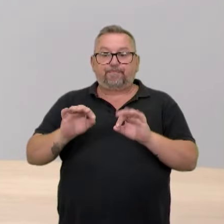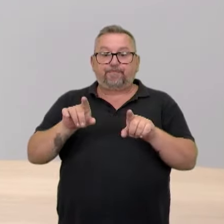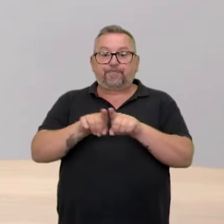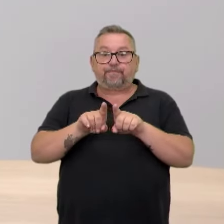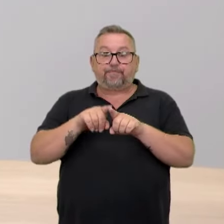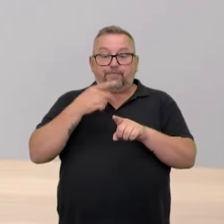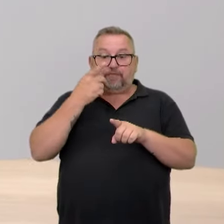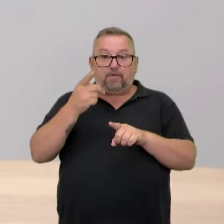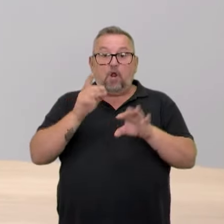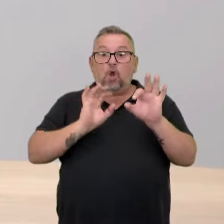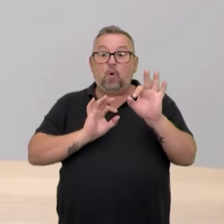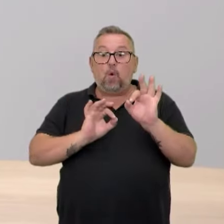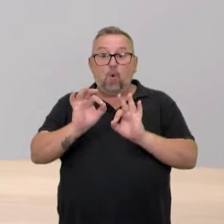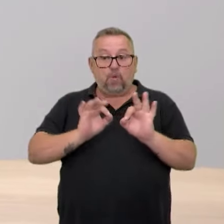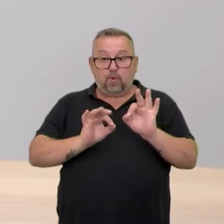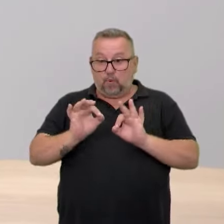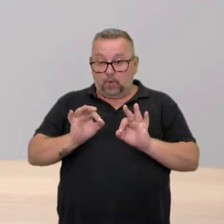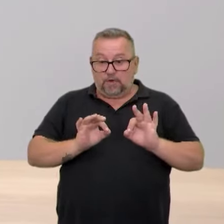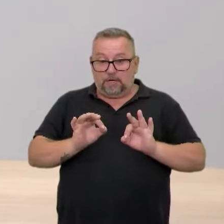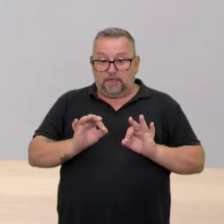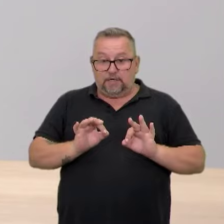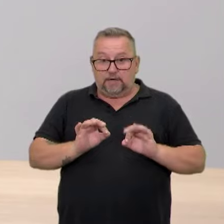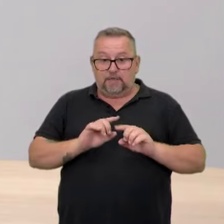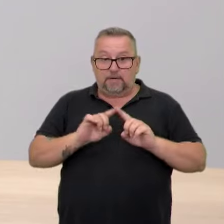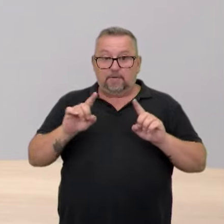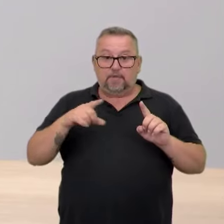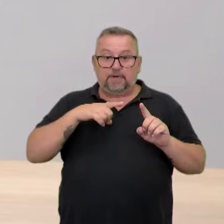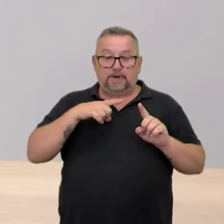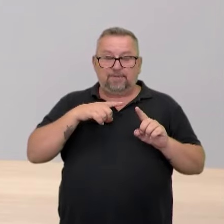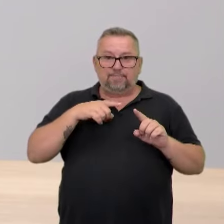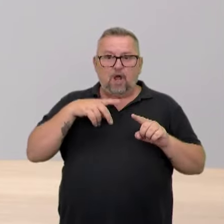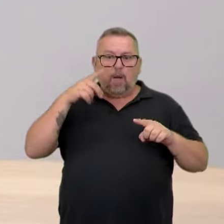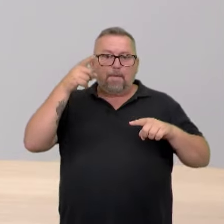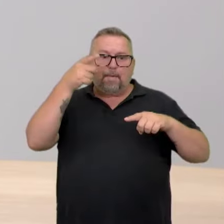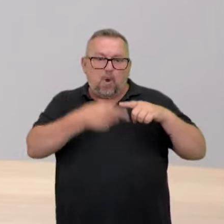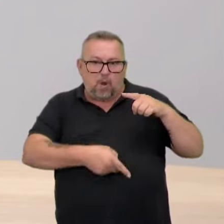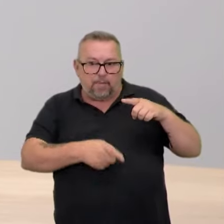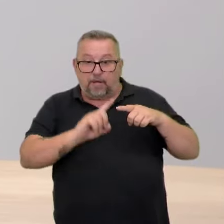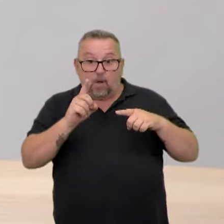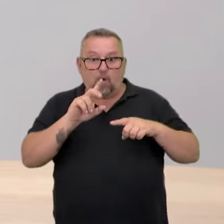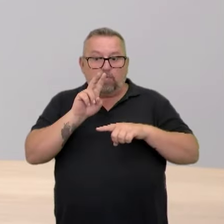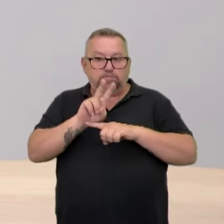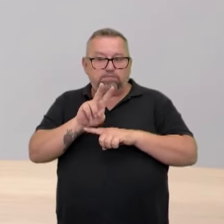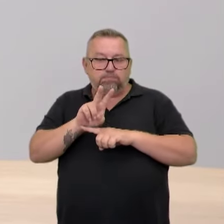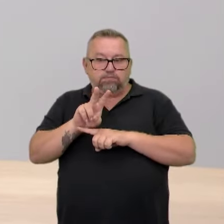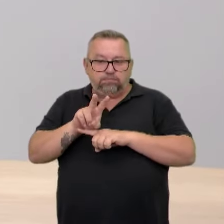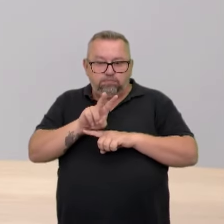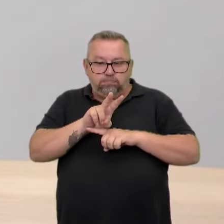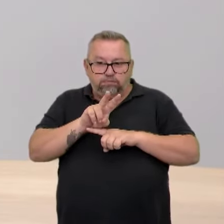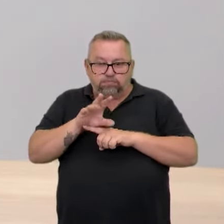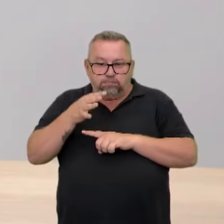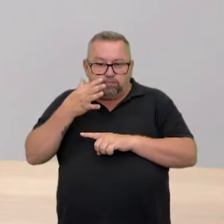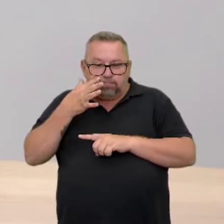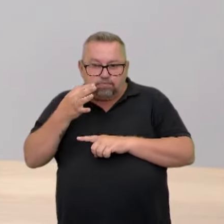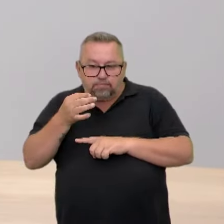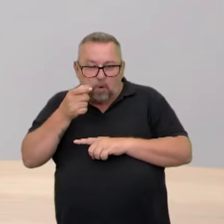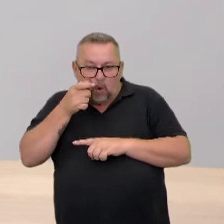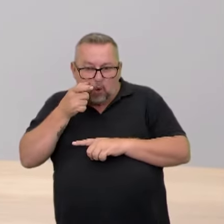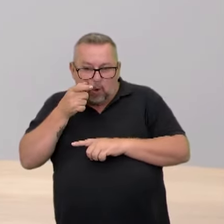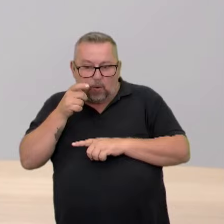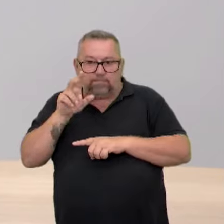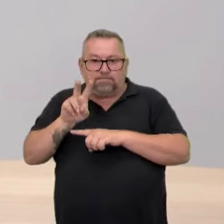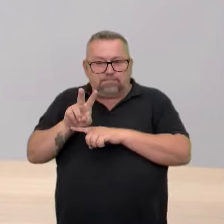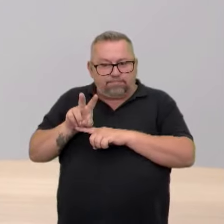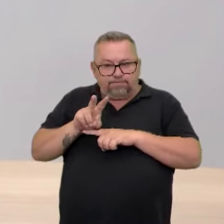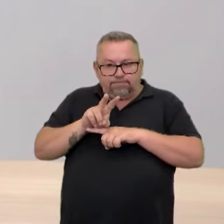fala controle, não é um controle de censura, mas de observação mesmo, porque o papel do observatório não é